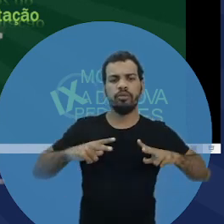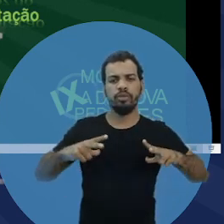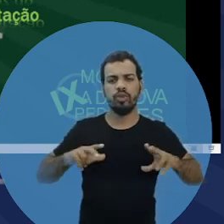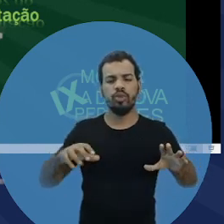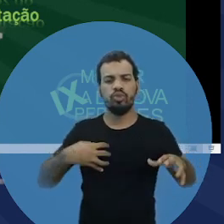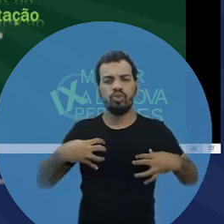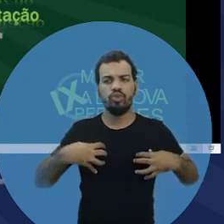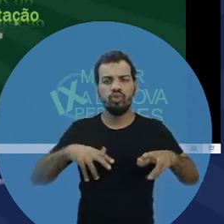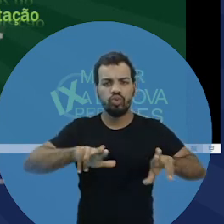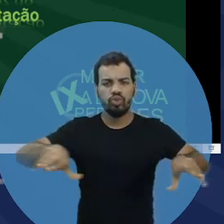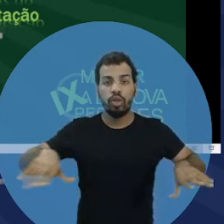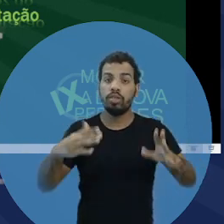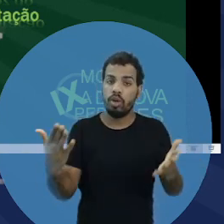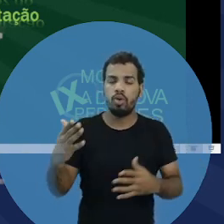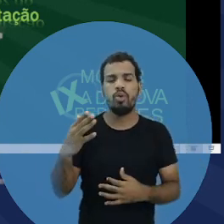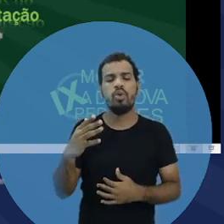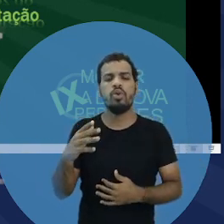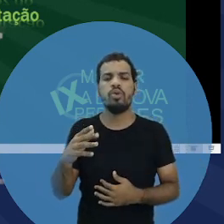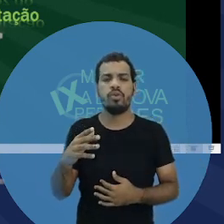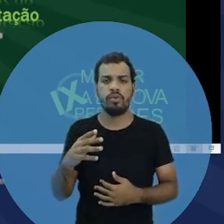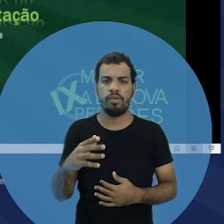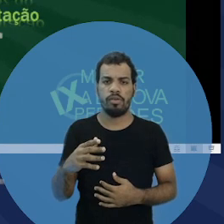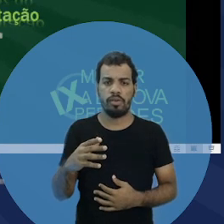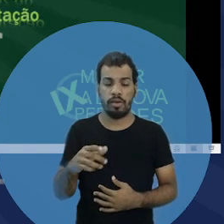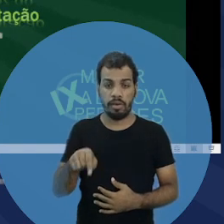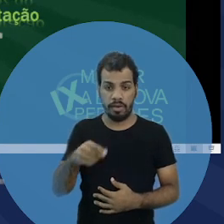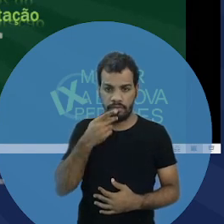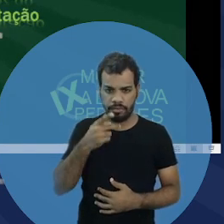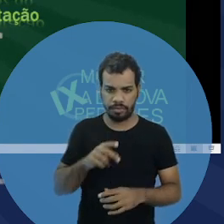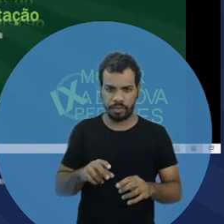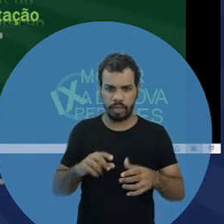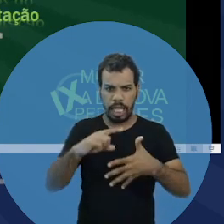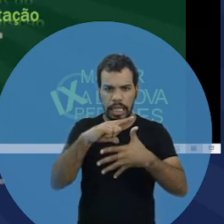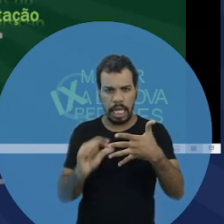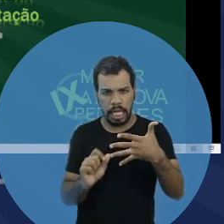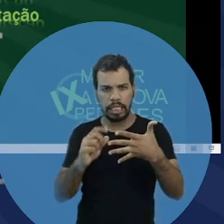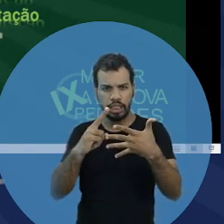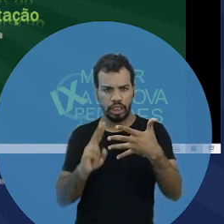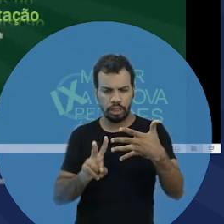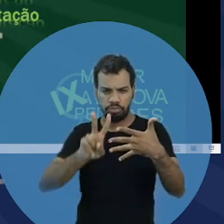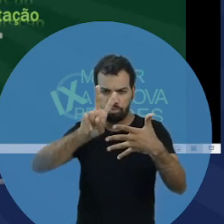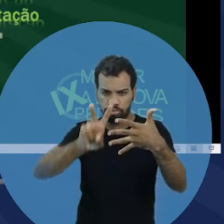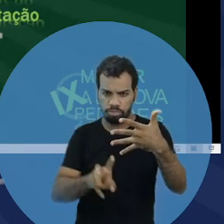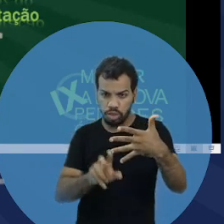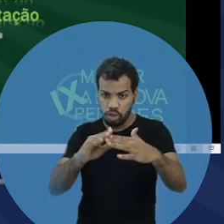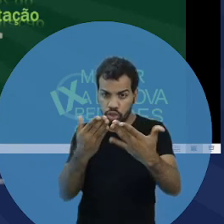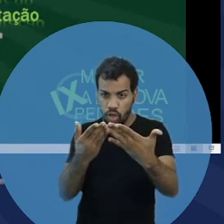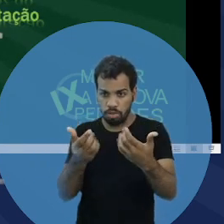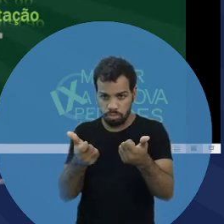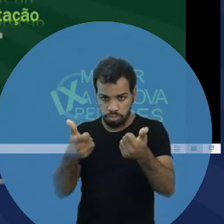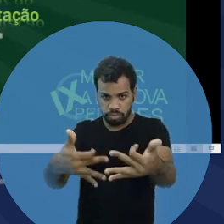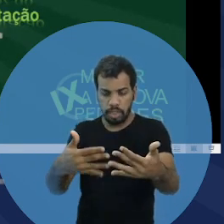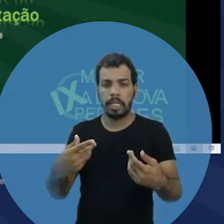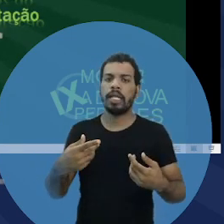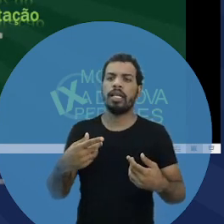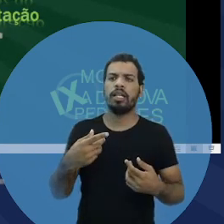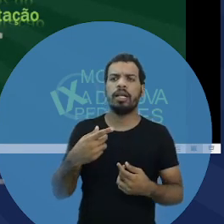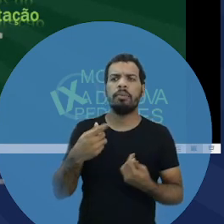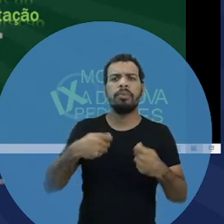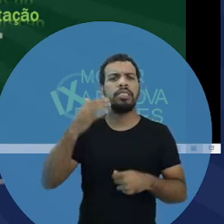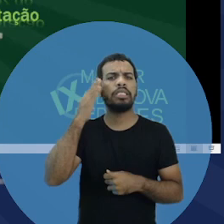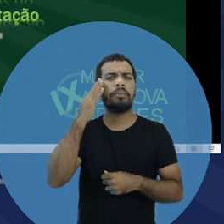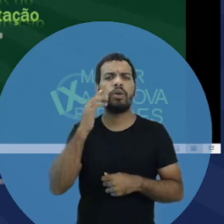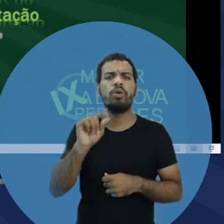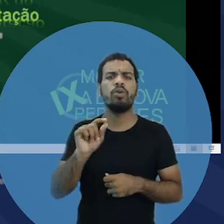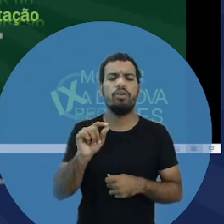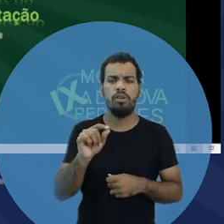Então, quando a gente quer tratar essas temáticas na escola, uma coisa que a gente precisa saber é fazer, como diz